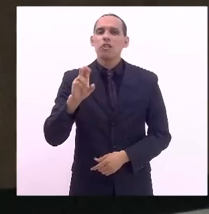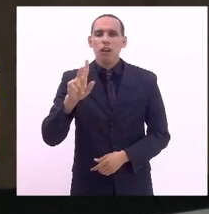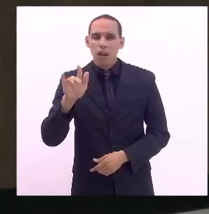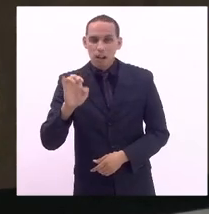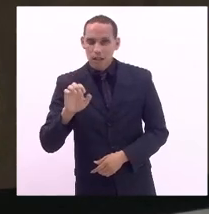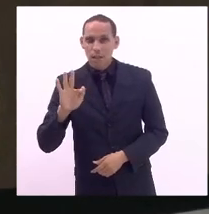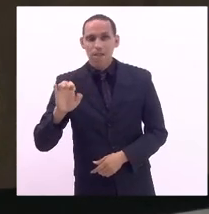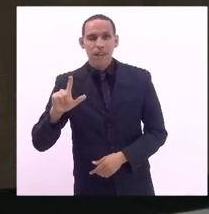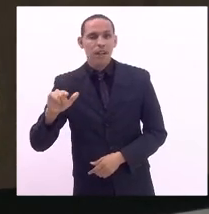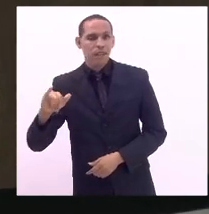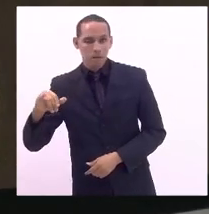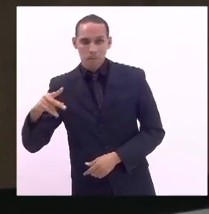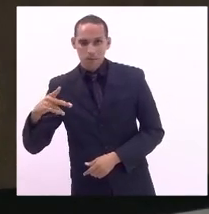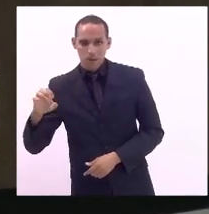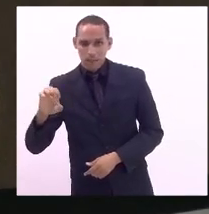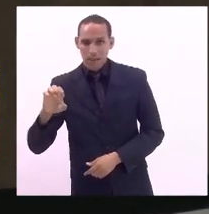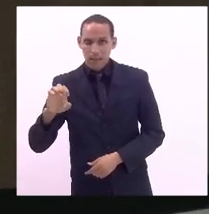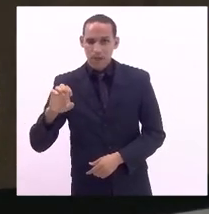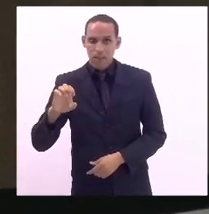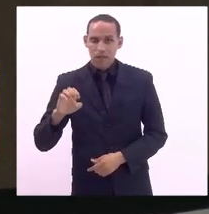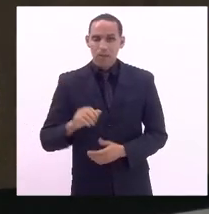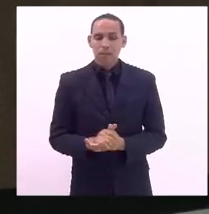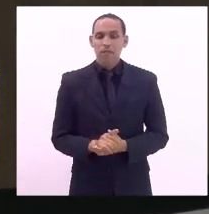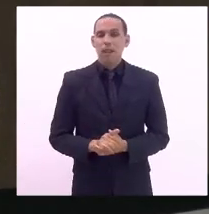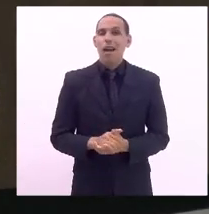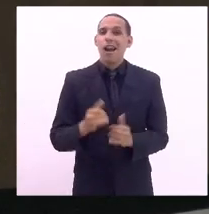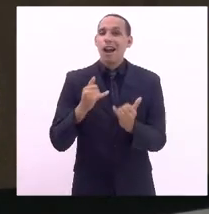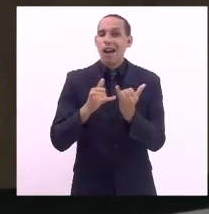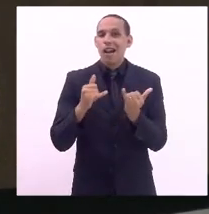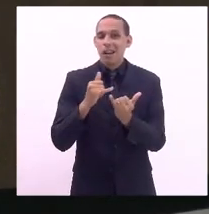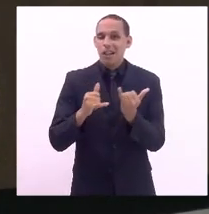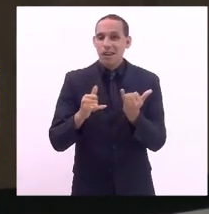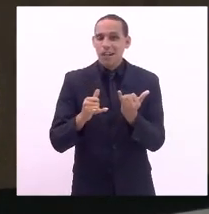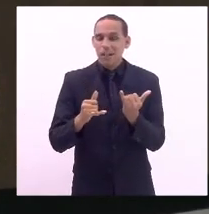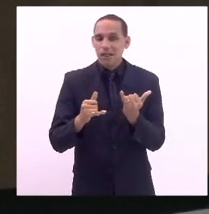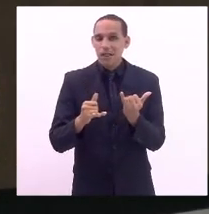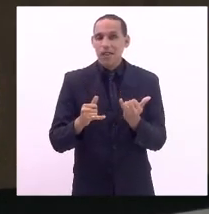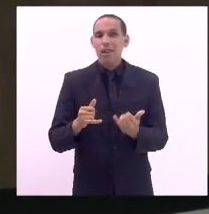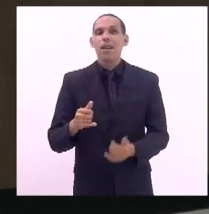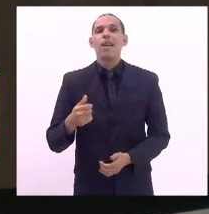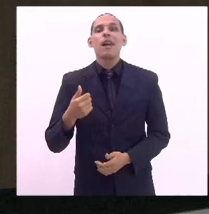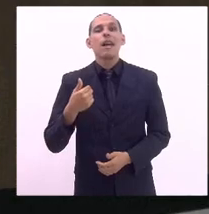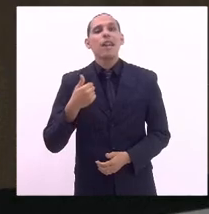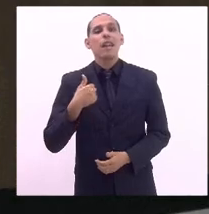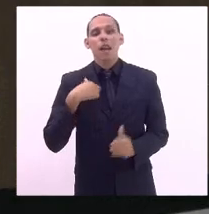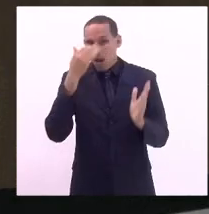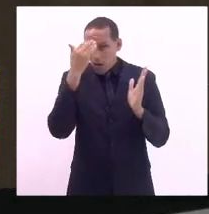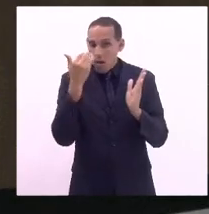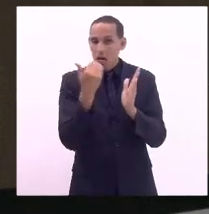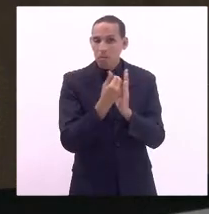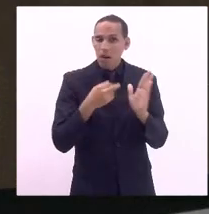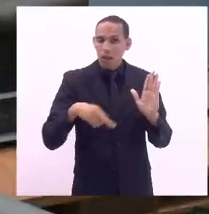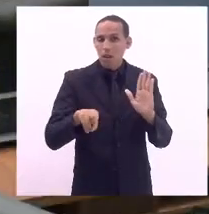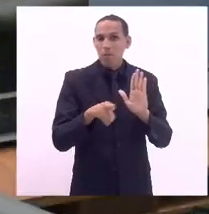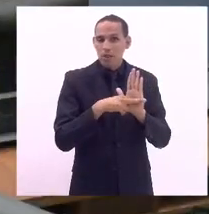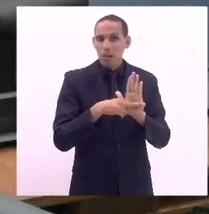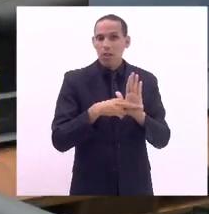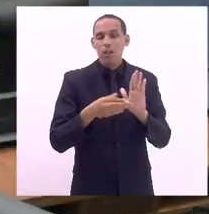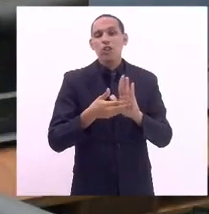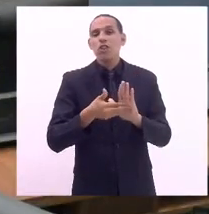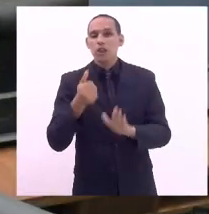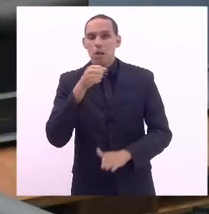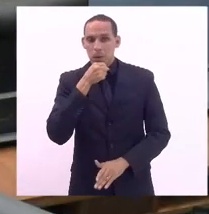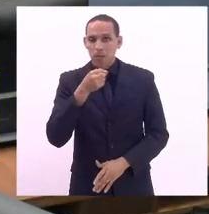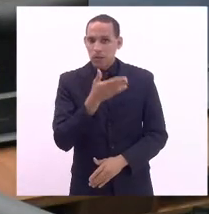Essa casa Jorge já aprovou o dia do trigo, uma parte, o dia do macarrão. Eu cumprindo o regimento interno, eu vou tirar o microfone